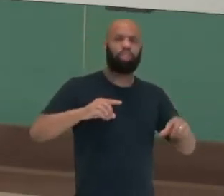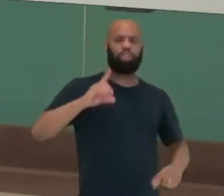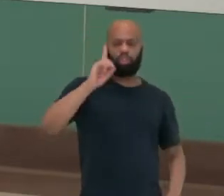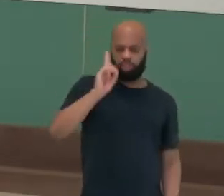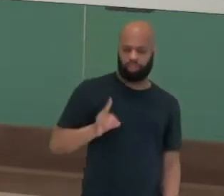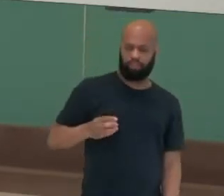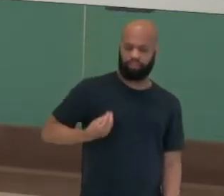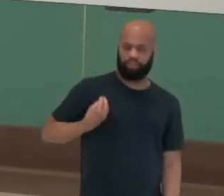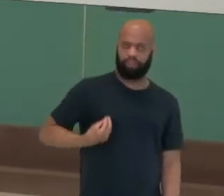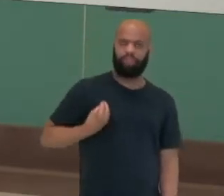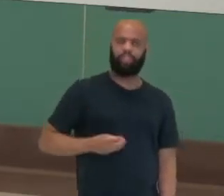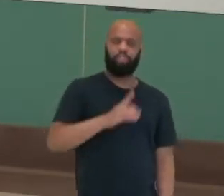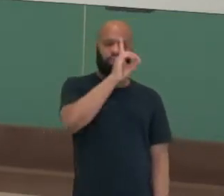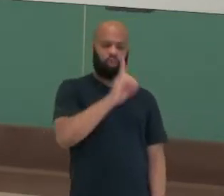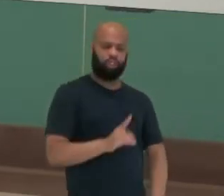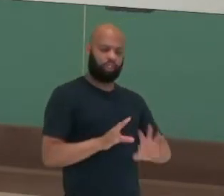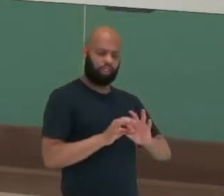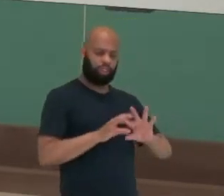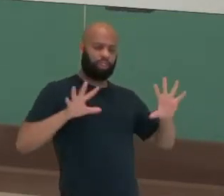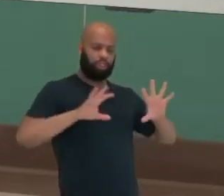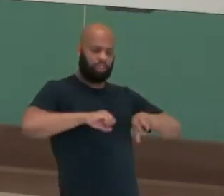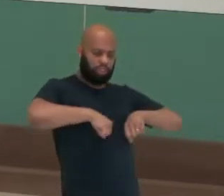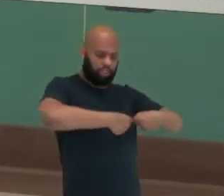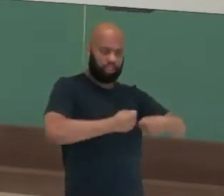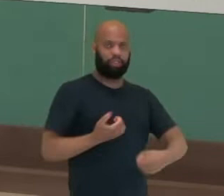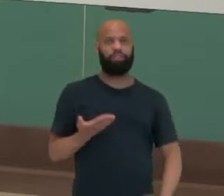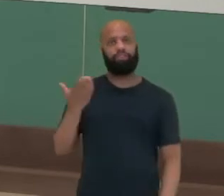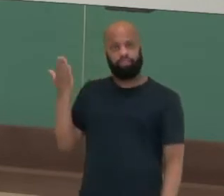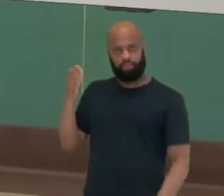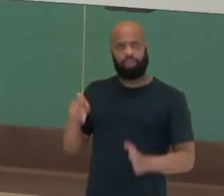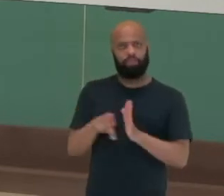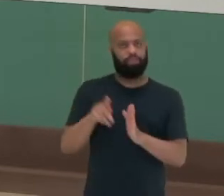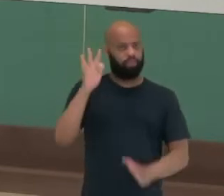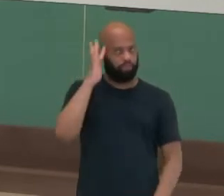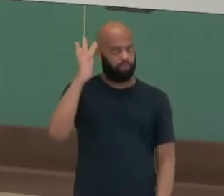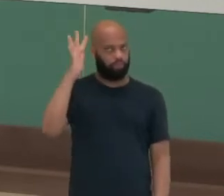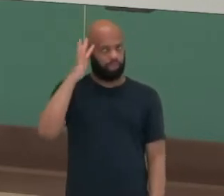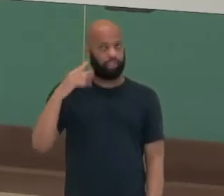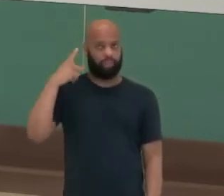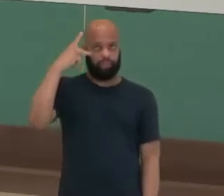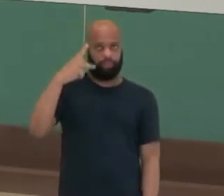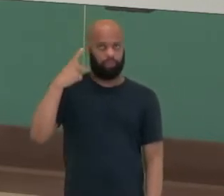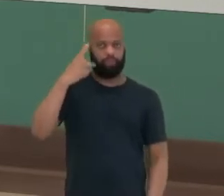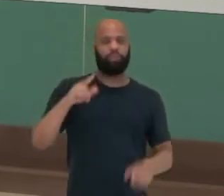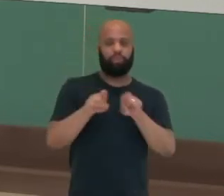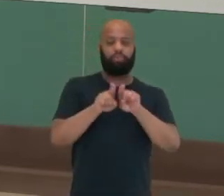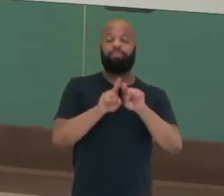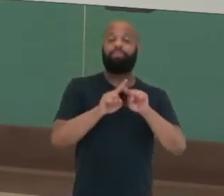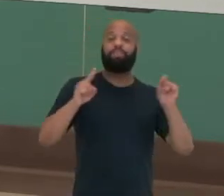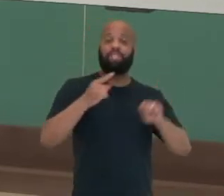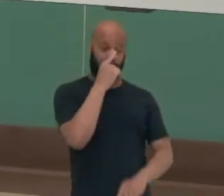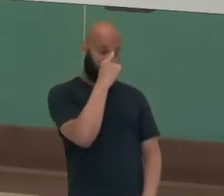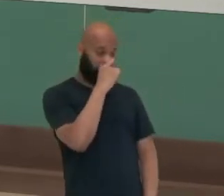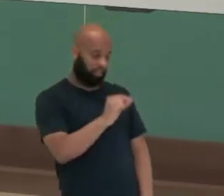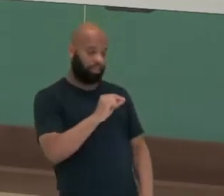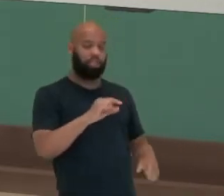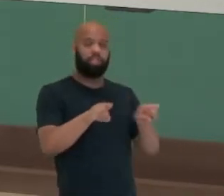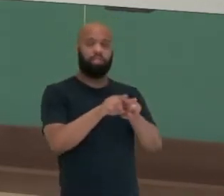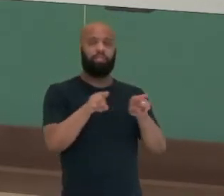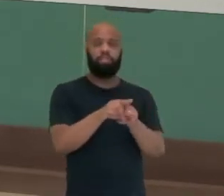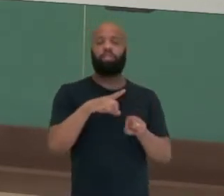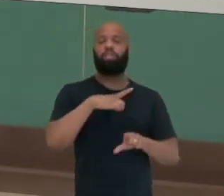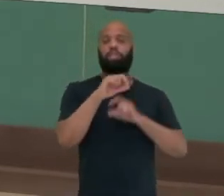liberdade, são defesas que ele vai fazer nas suas teorias sobre a política. Mas John Locke também tem